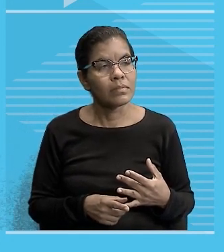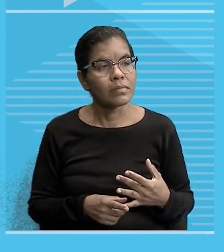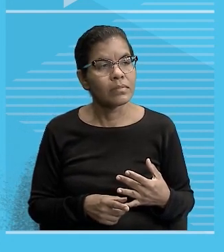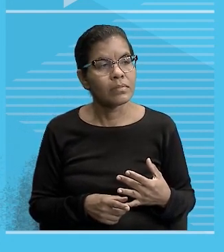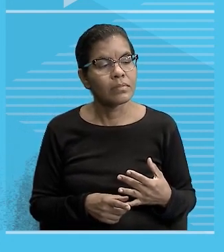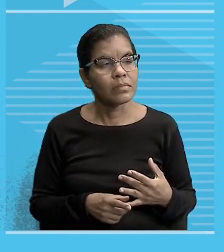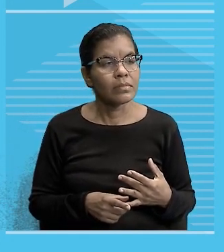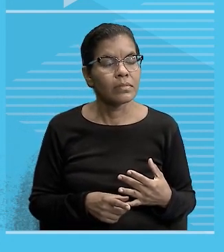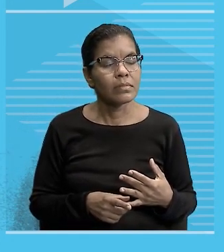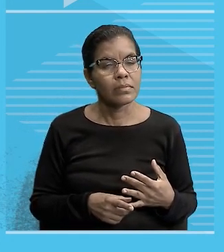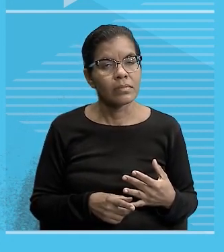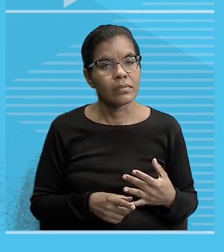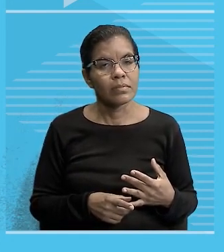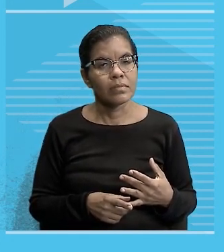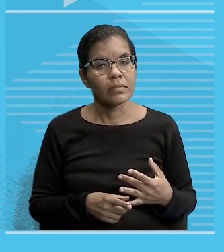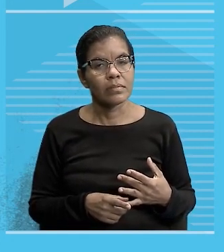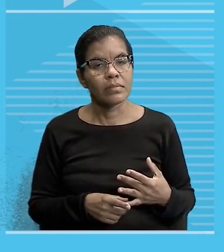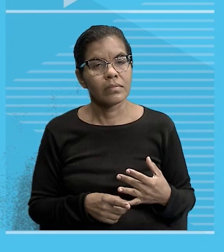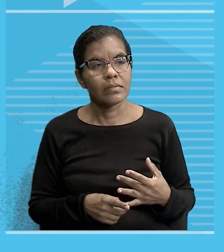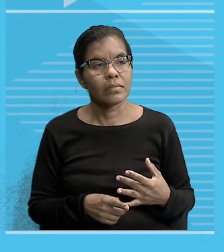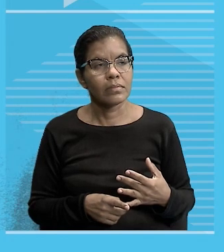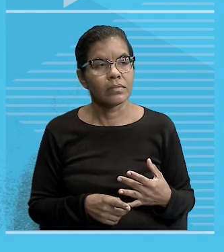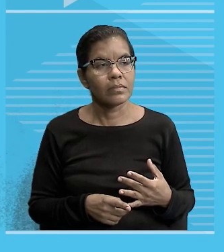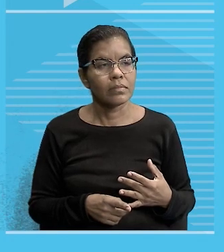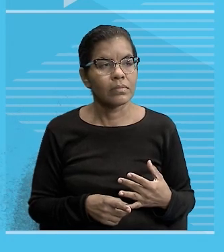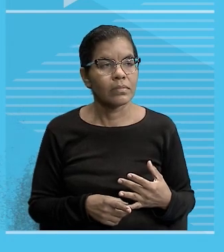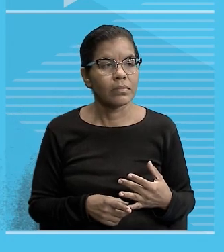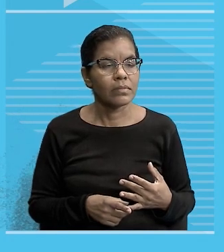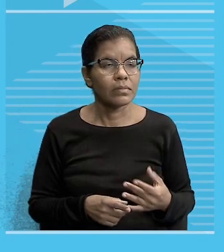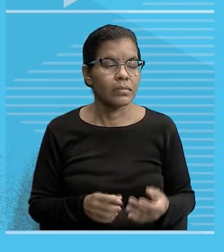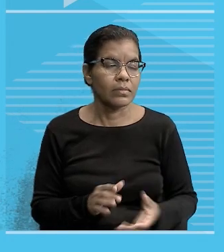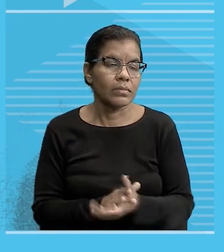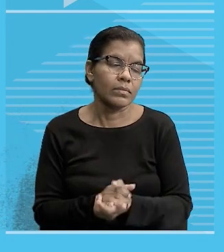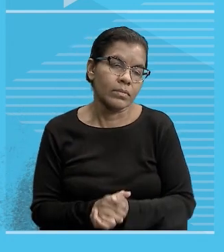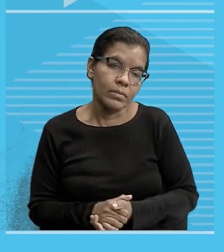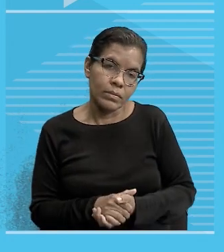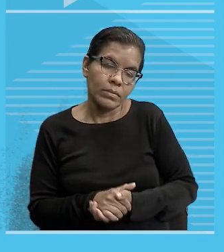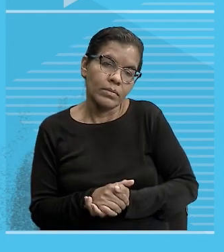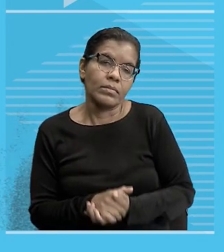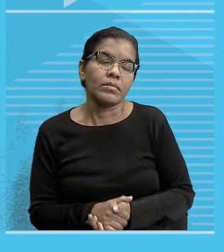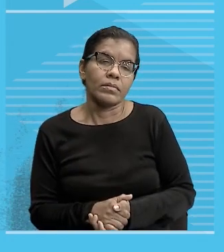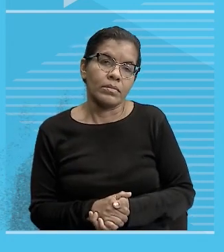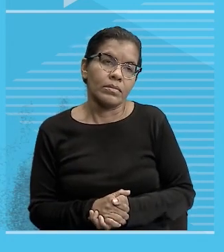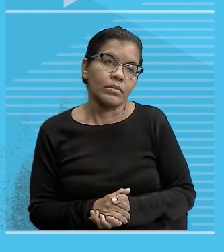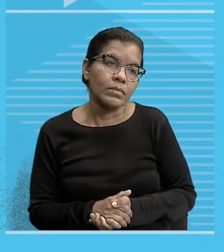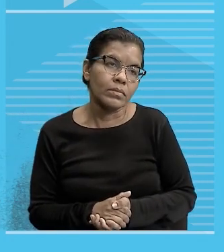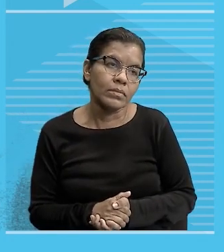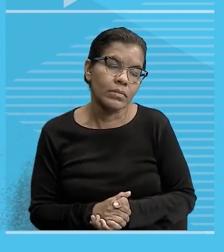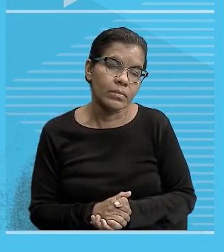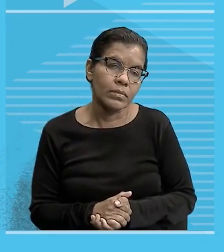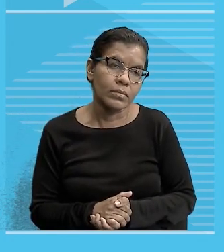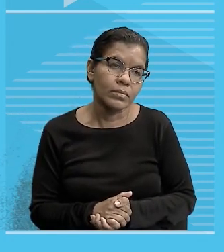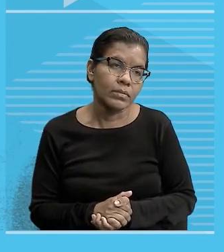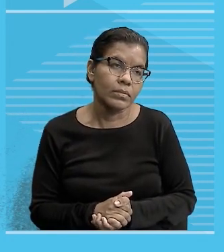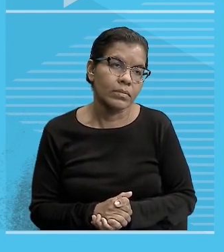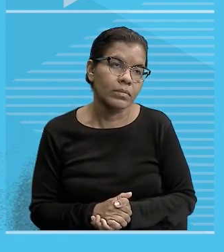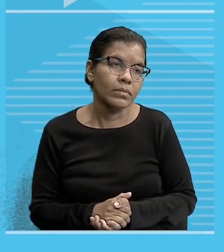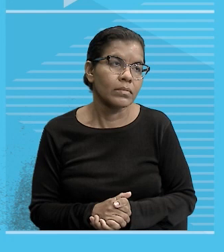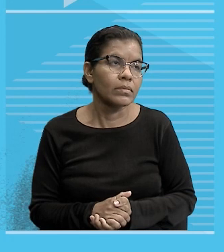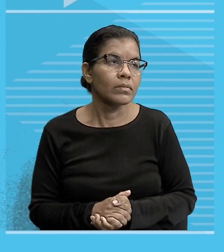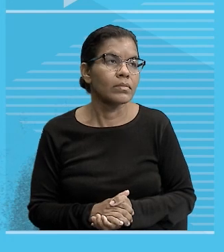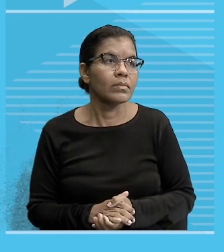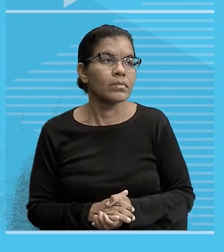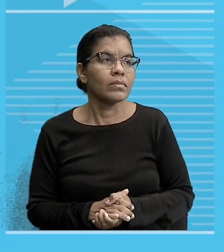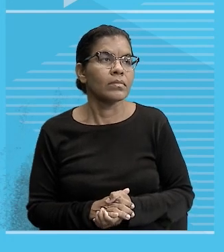atividades facilitando a compreensão abrangente meus caros alunos o diagrama de